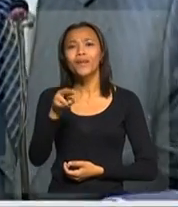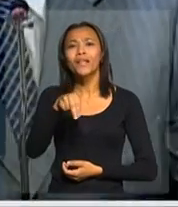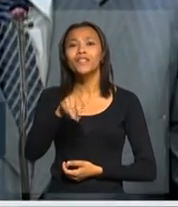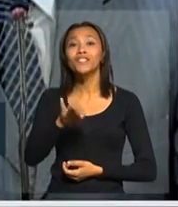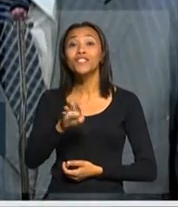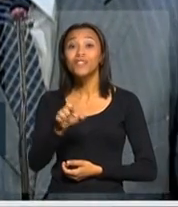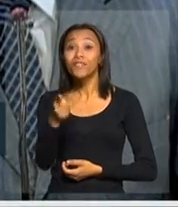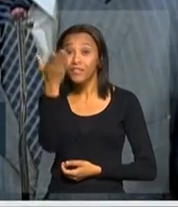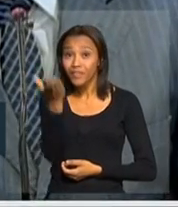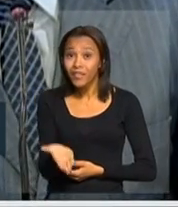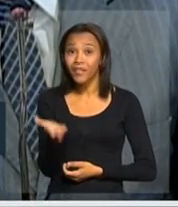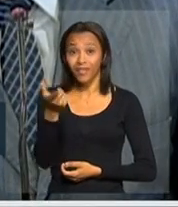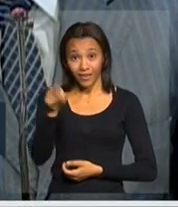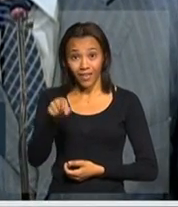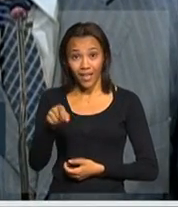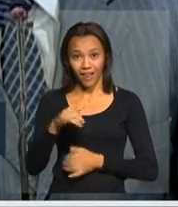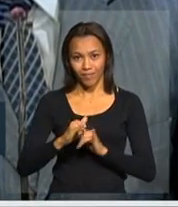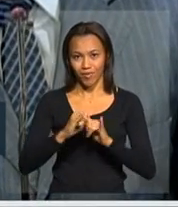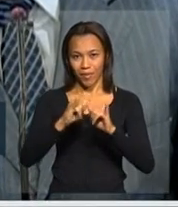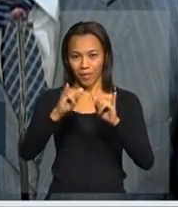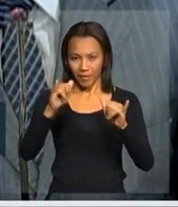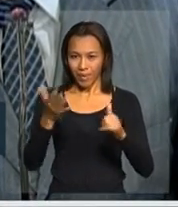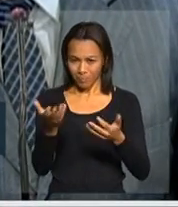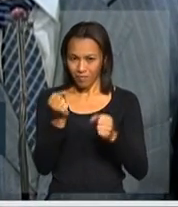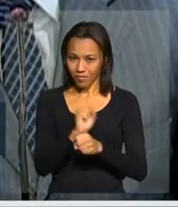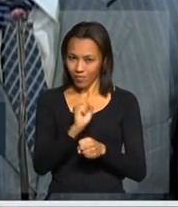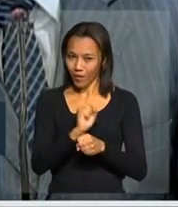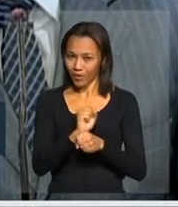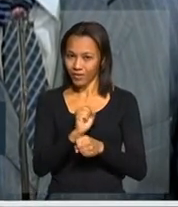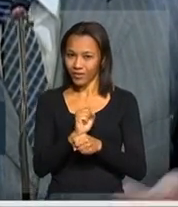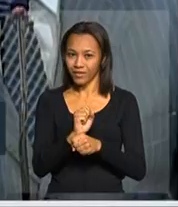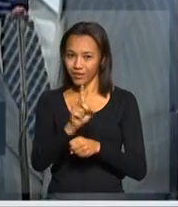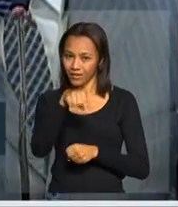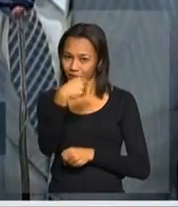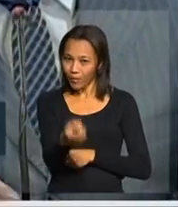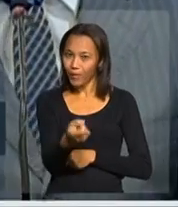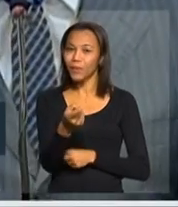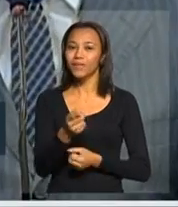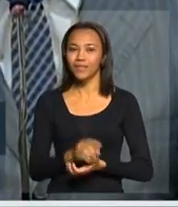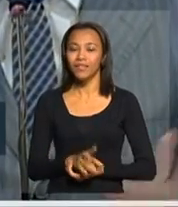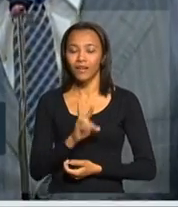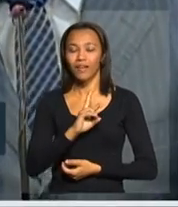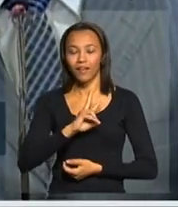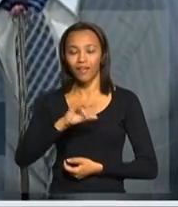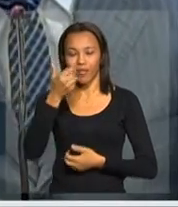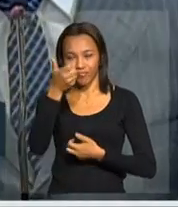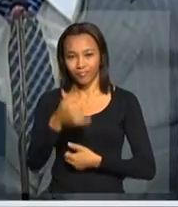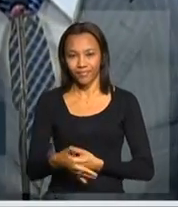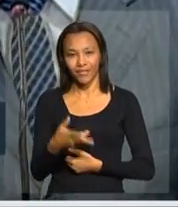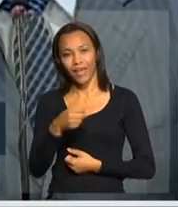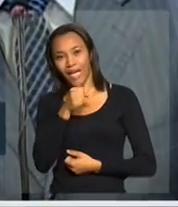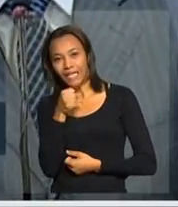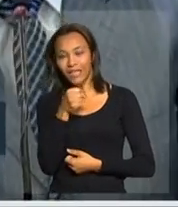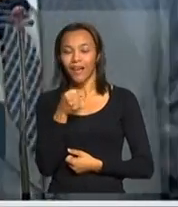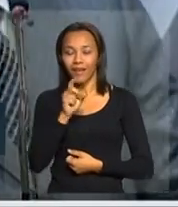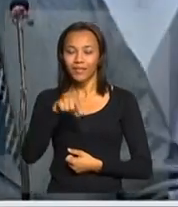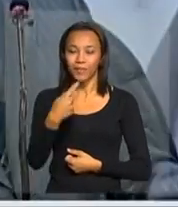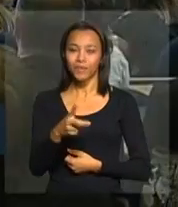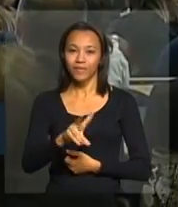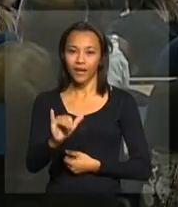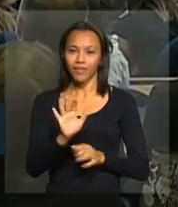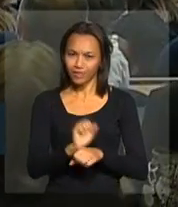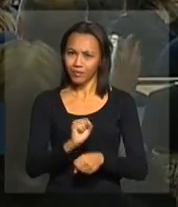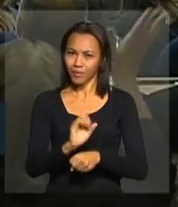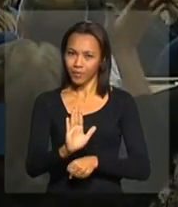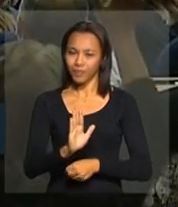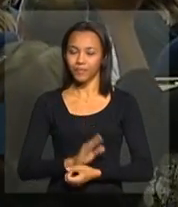a estrela de uma das campanhas. Você pode esperar, Joana? Você espera, depois todo mundo vai falar aqui. Ah, é? Cantar, então, tá, vai tudo. Espera